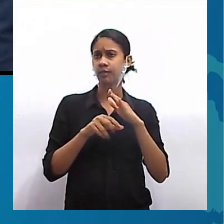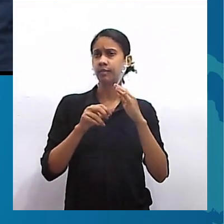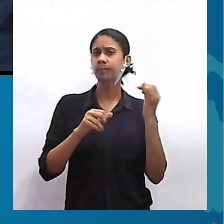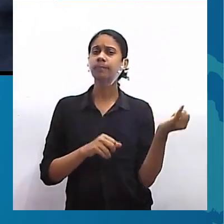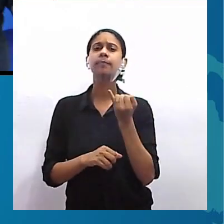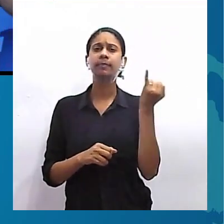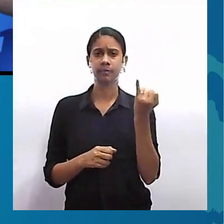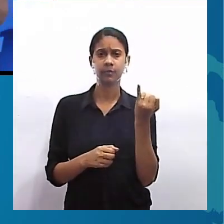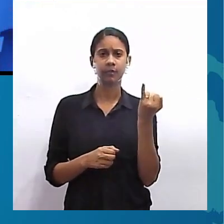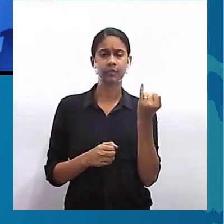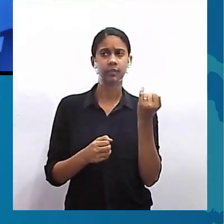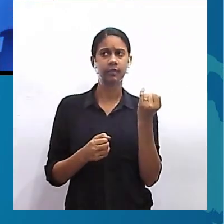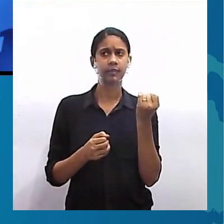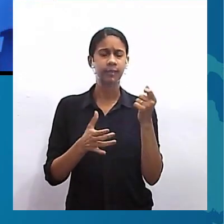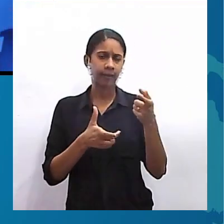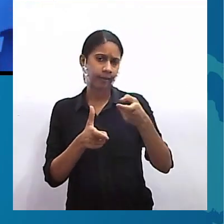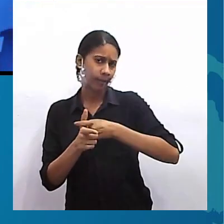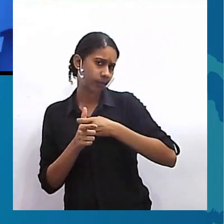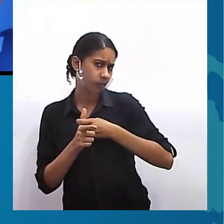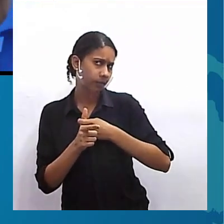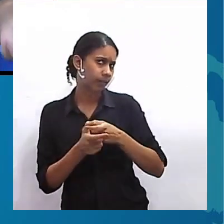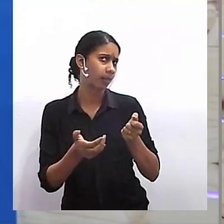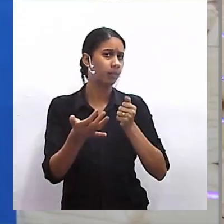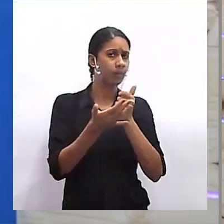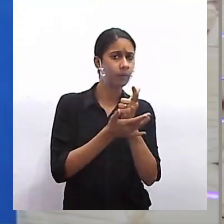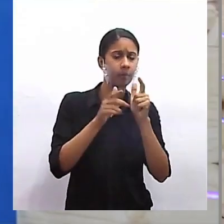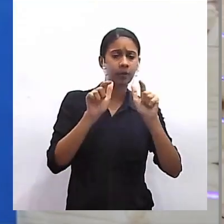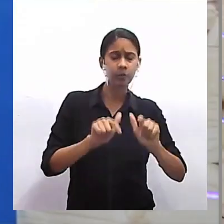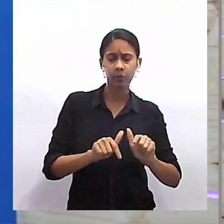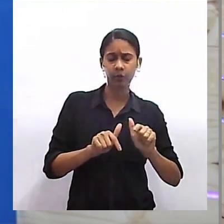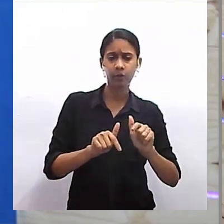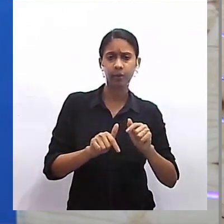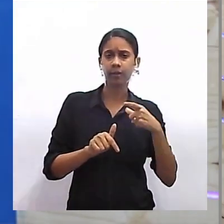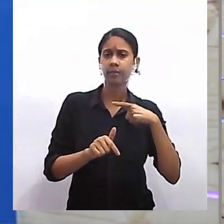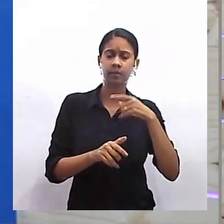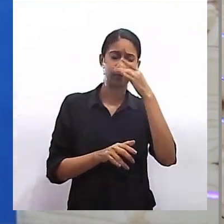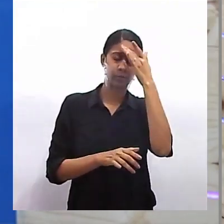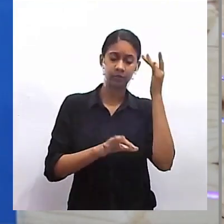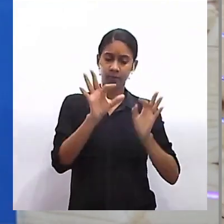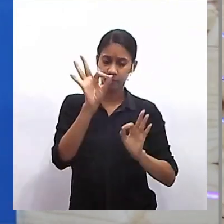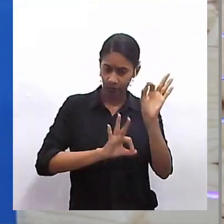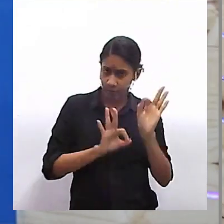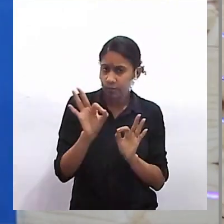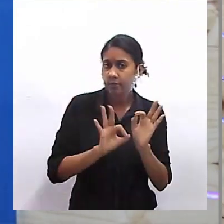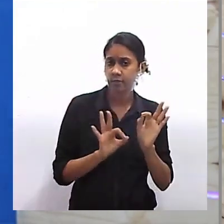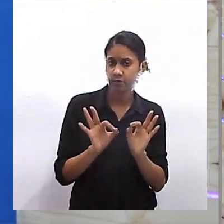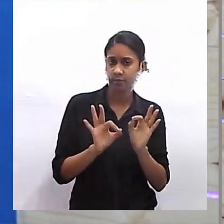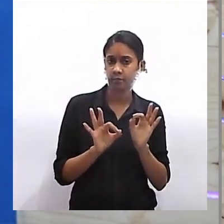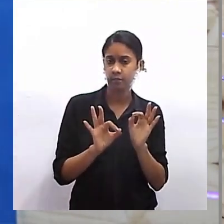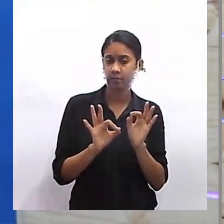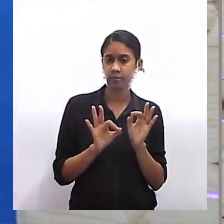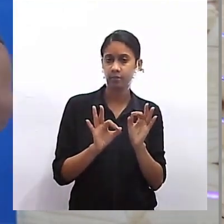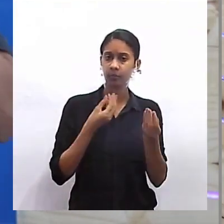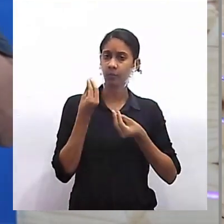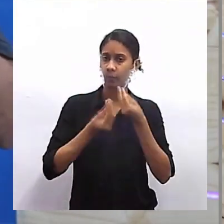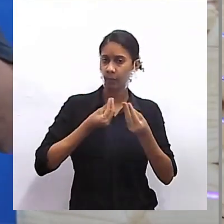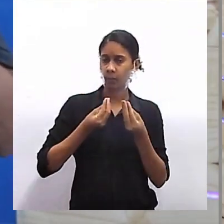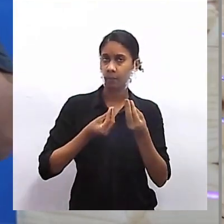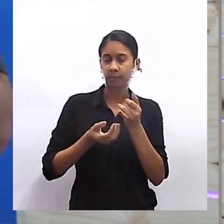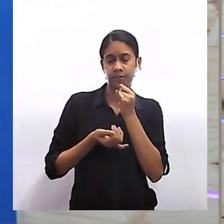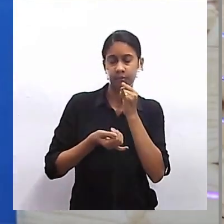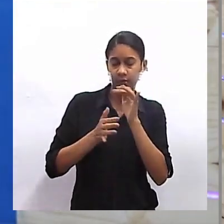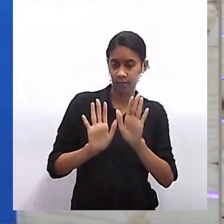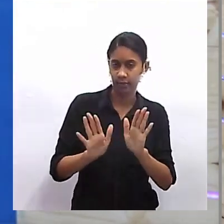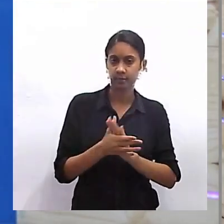galpão, comprar um galpão, ter um operador logístico? Porque, de repente, eu sou